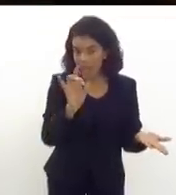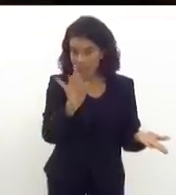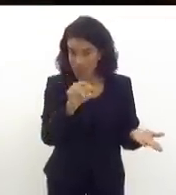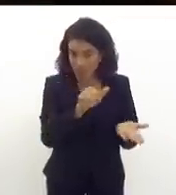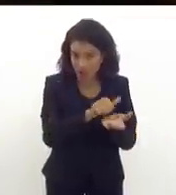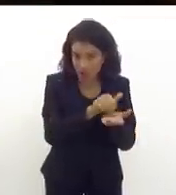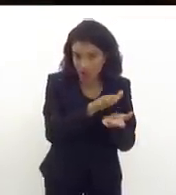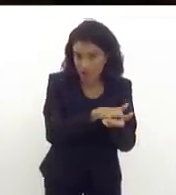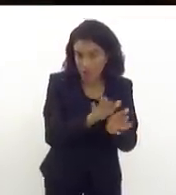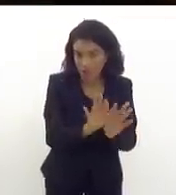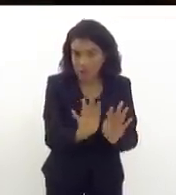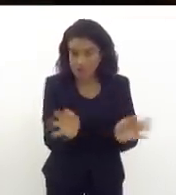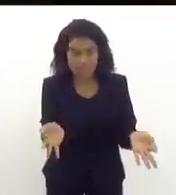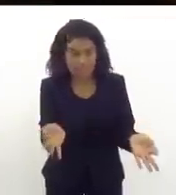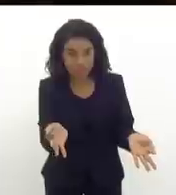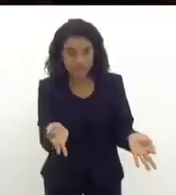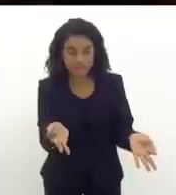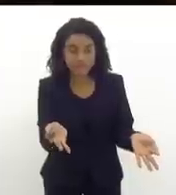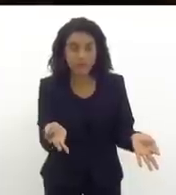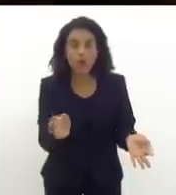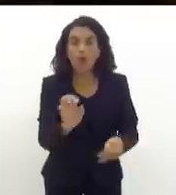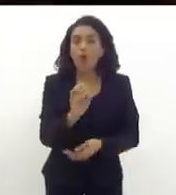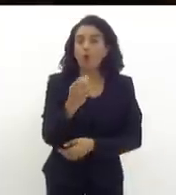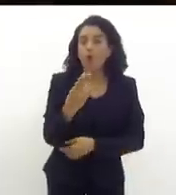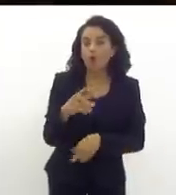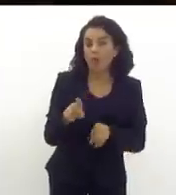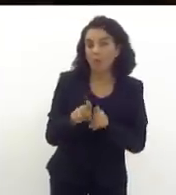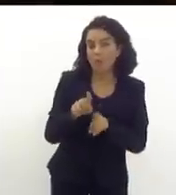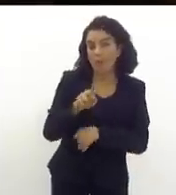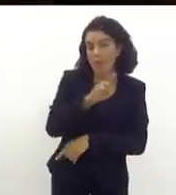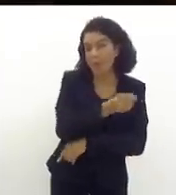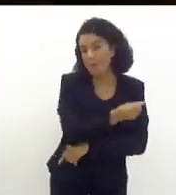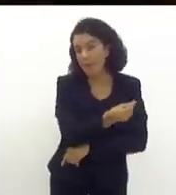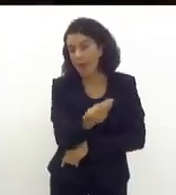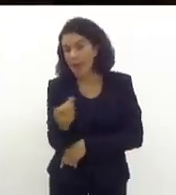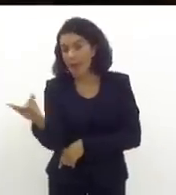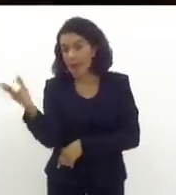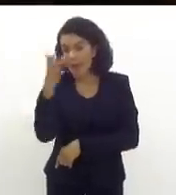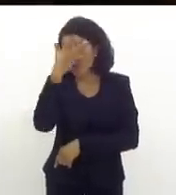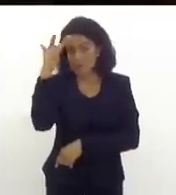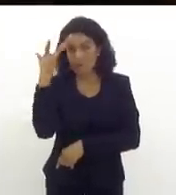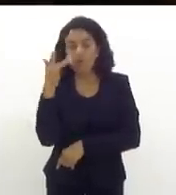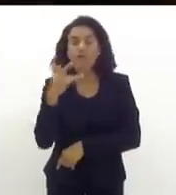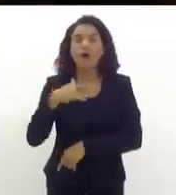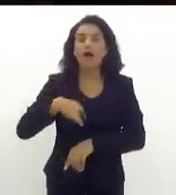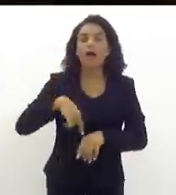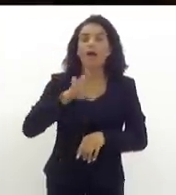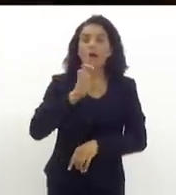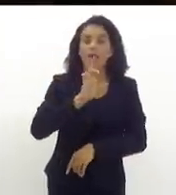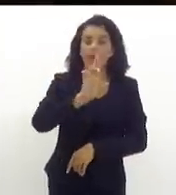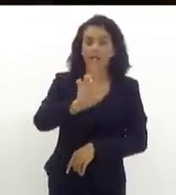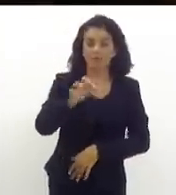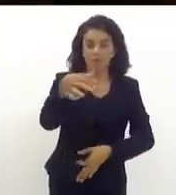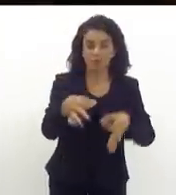multas ou os envolvidos vão ter que responder criminalmente